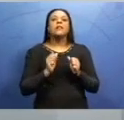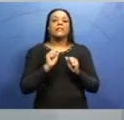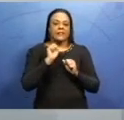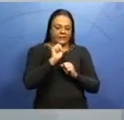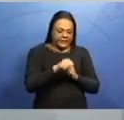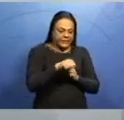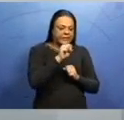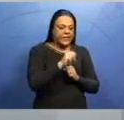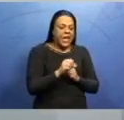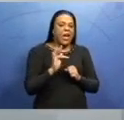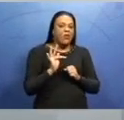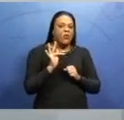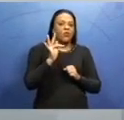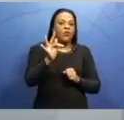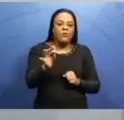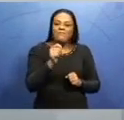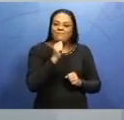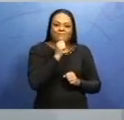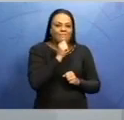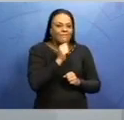Futuro, vai acontecer.